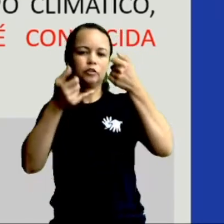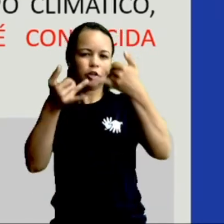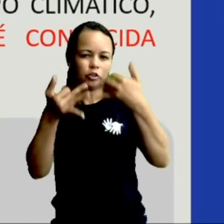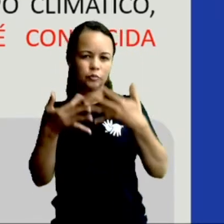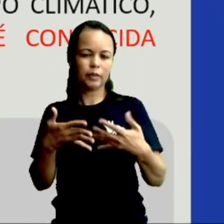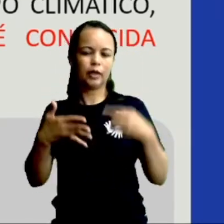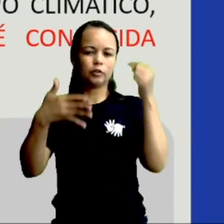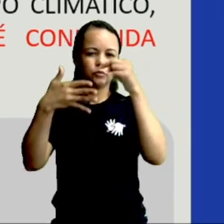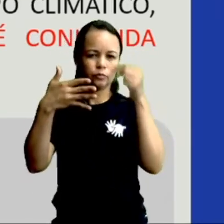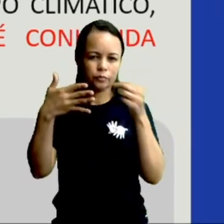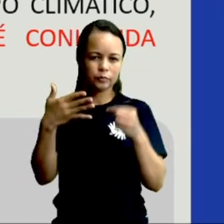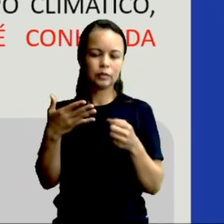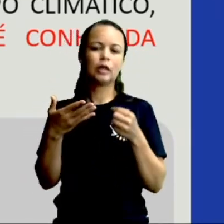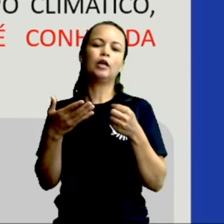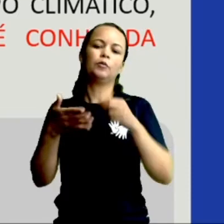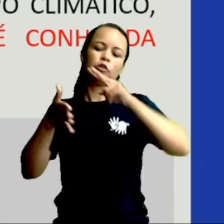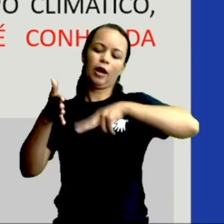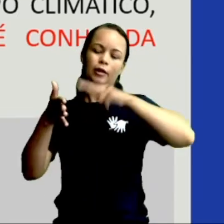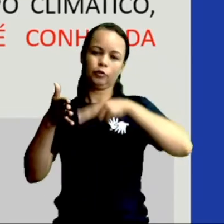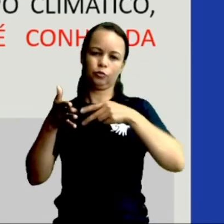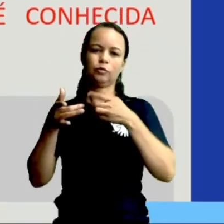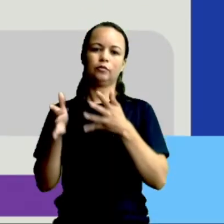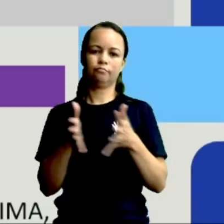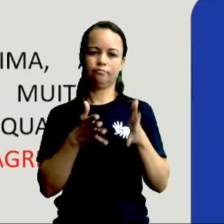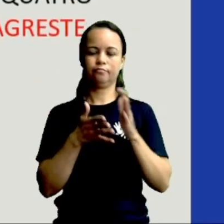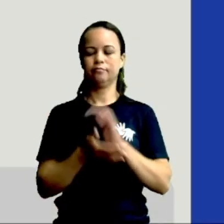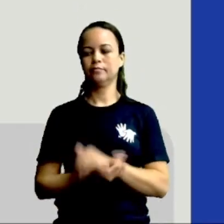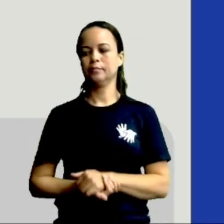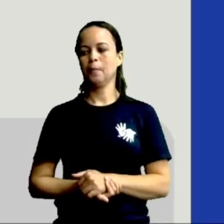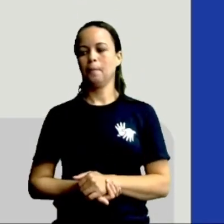essas leituras prévias, tá certo?